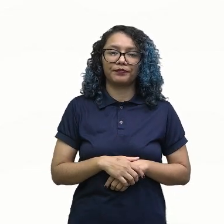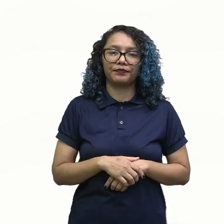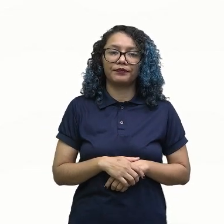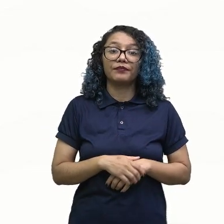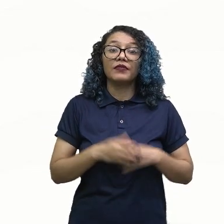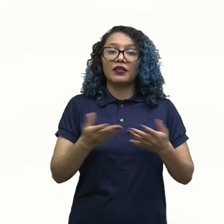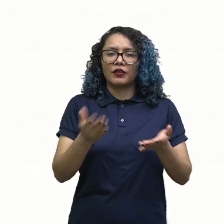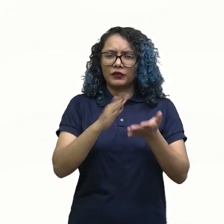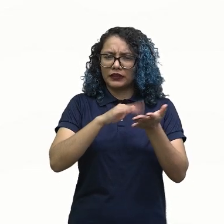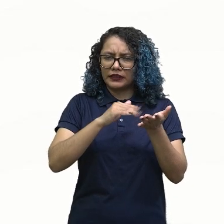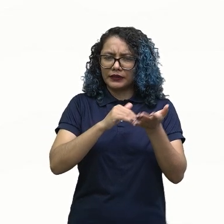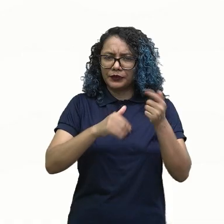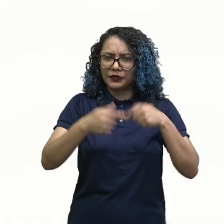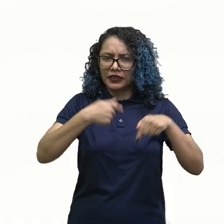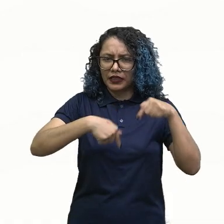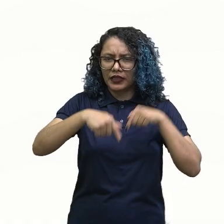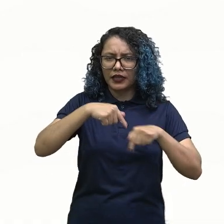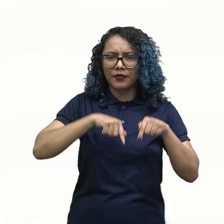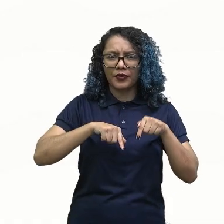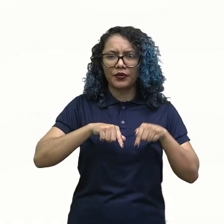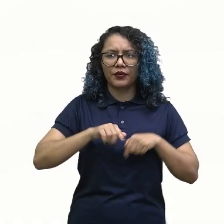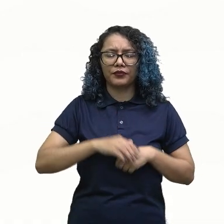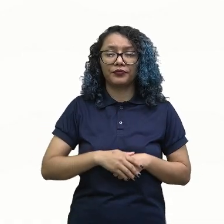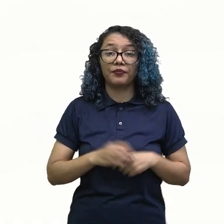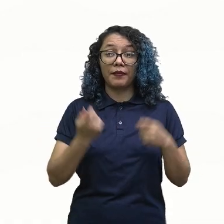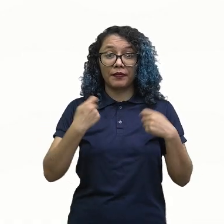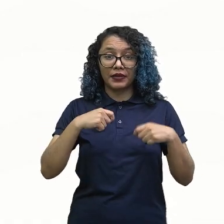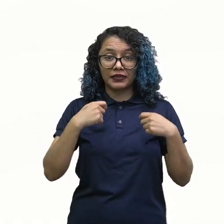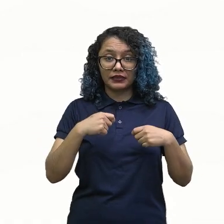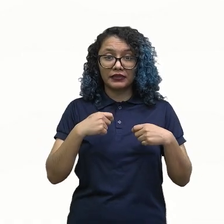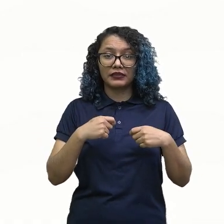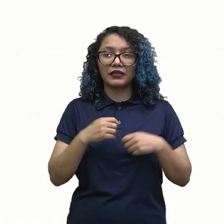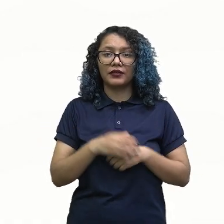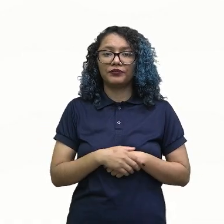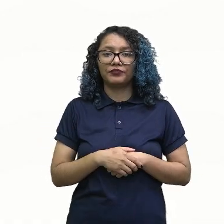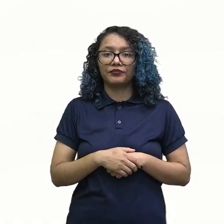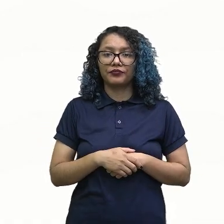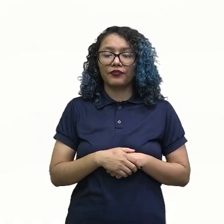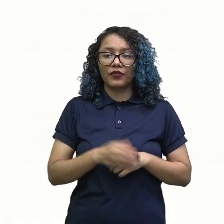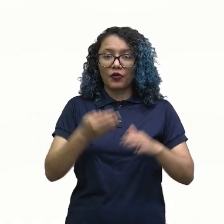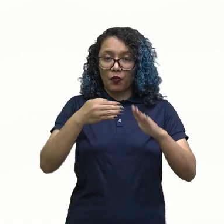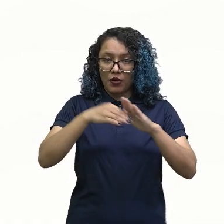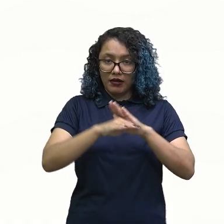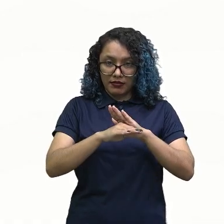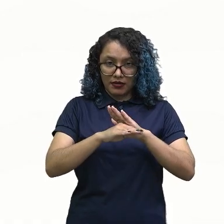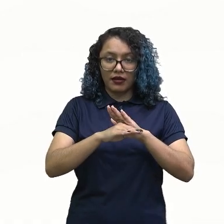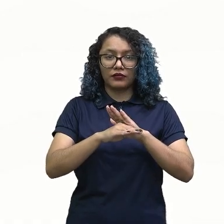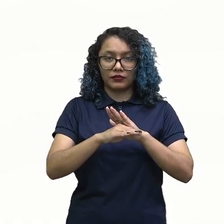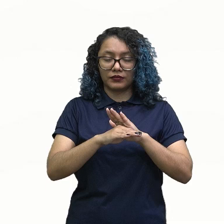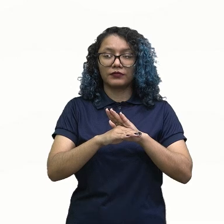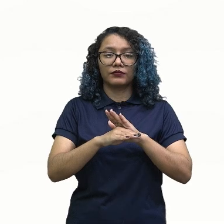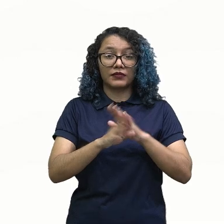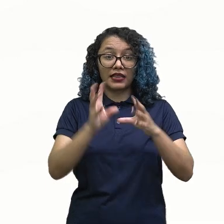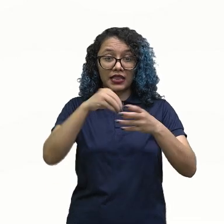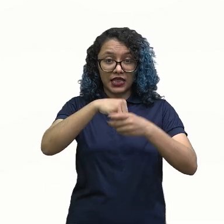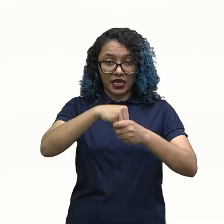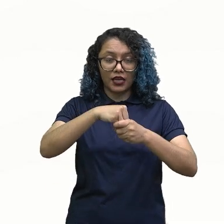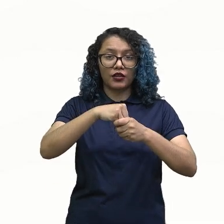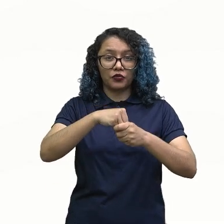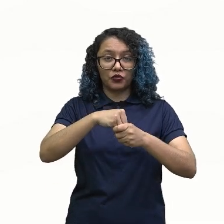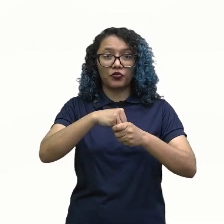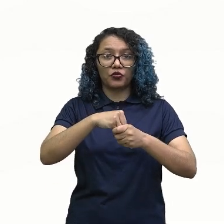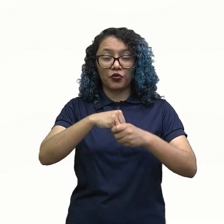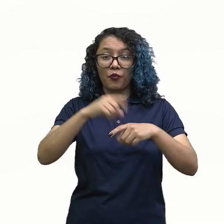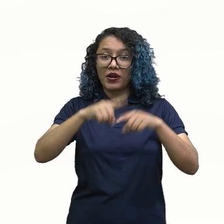Os resíduos químicos, estes resíduos devem ser armazenados, tá? Em